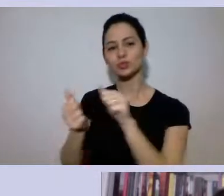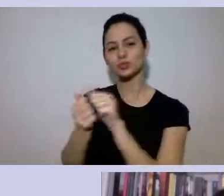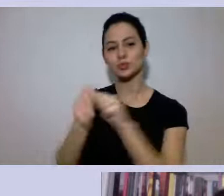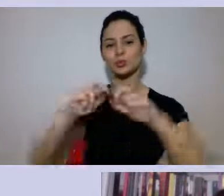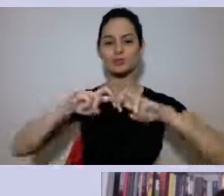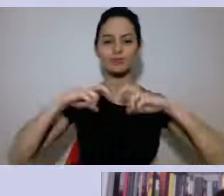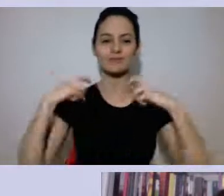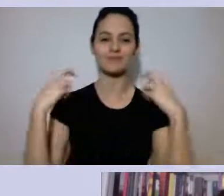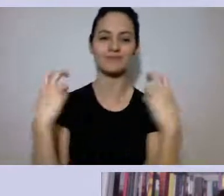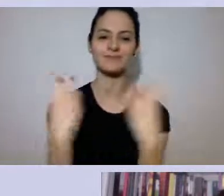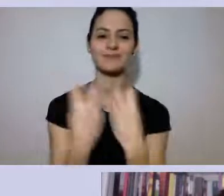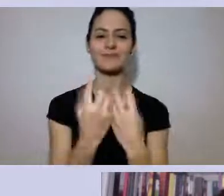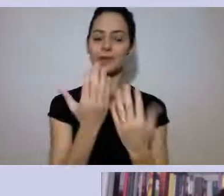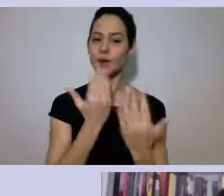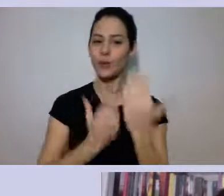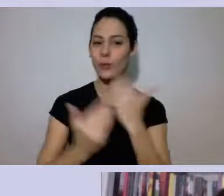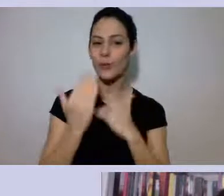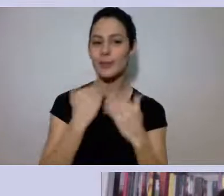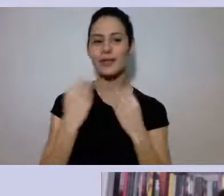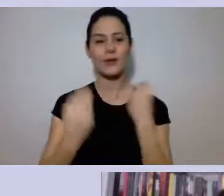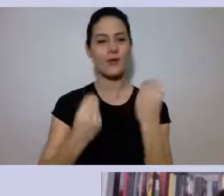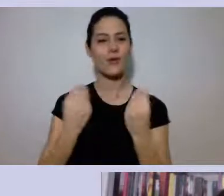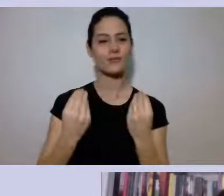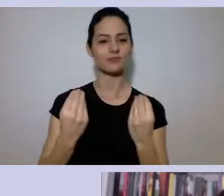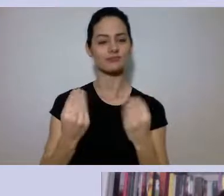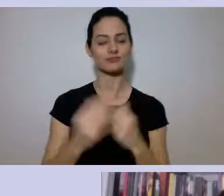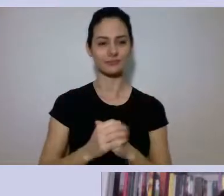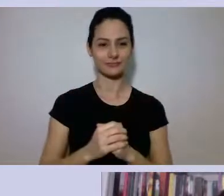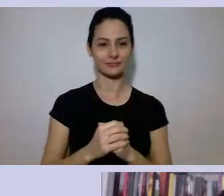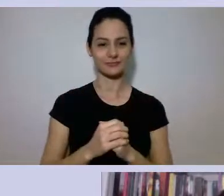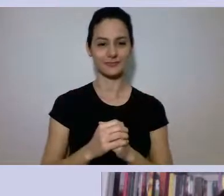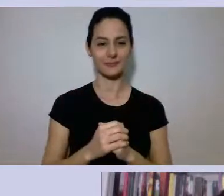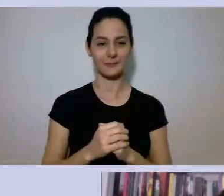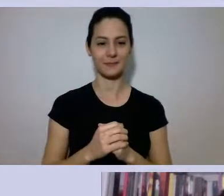né? Como que a gente constrói